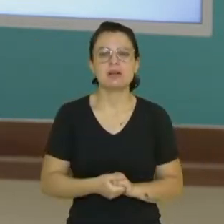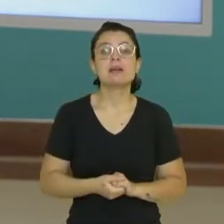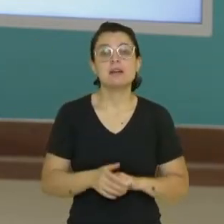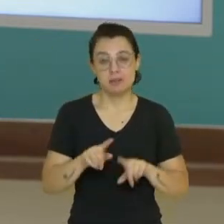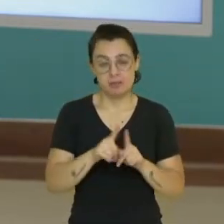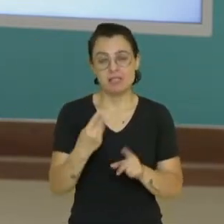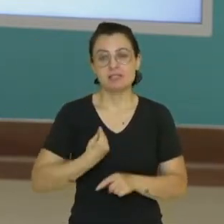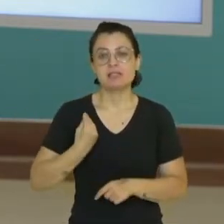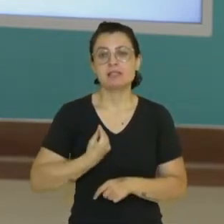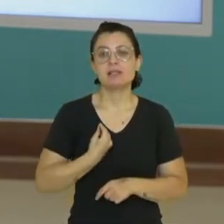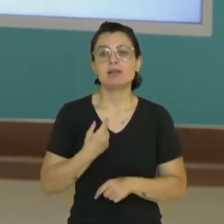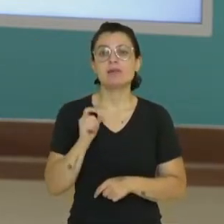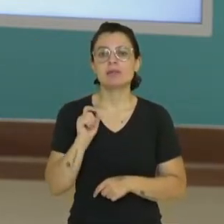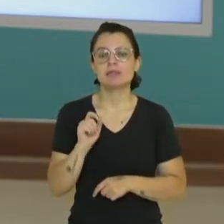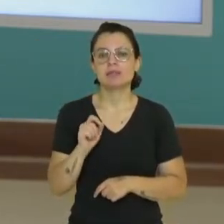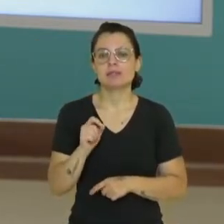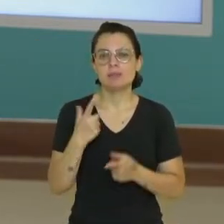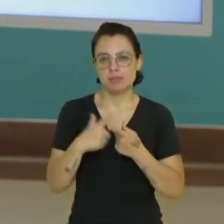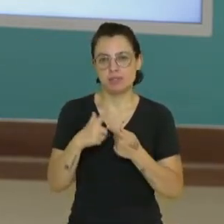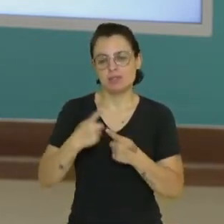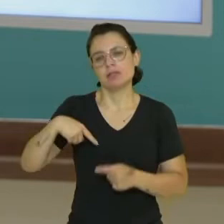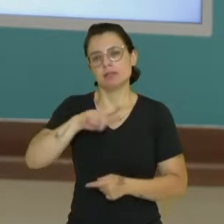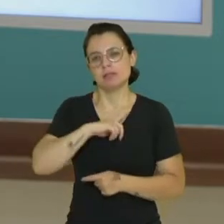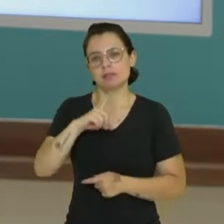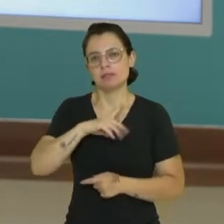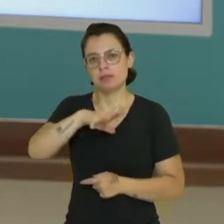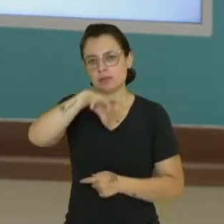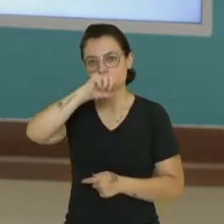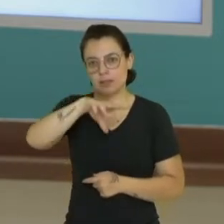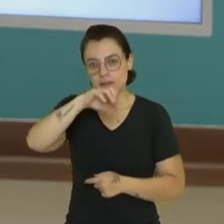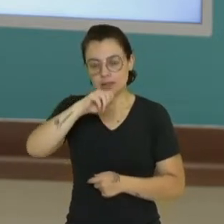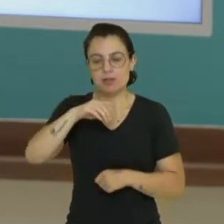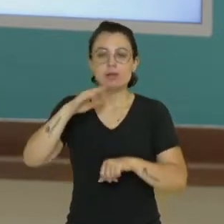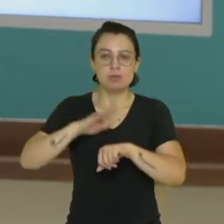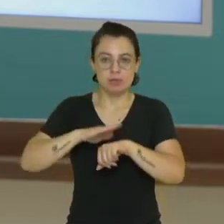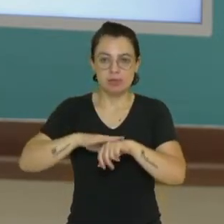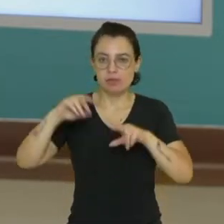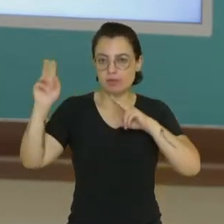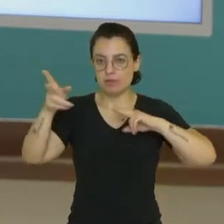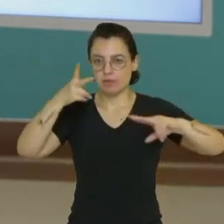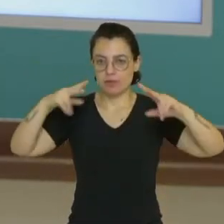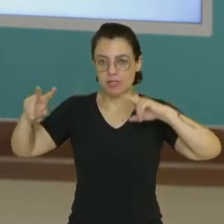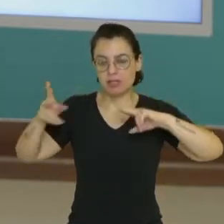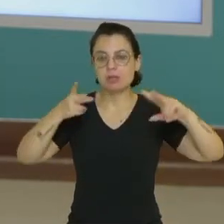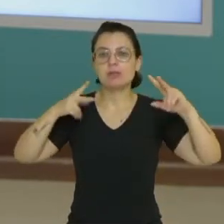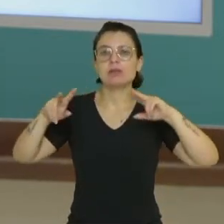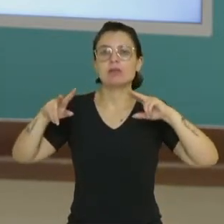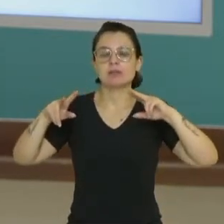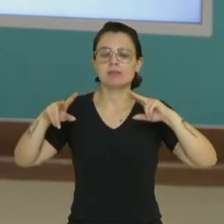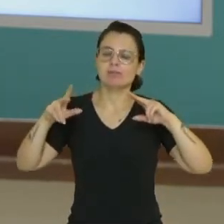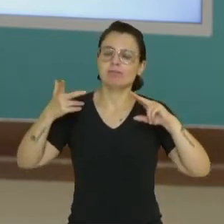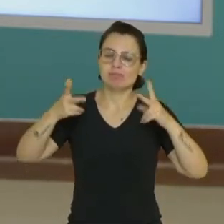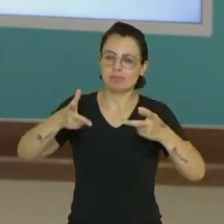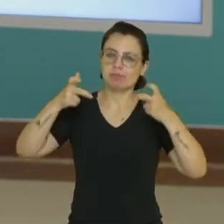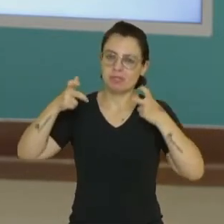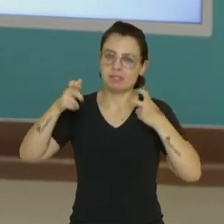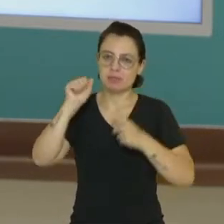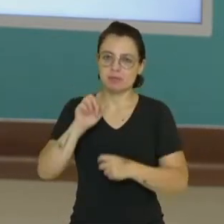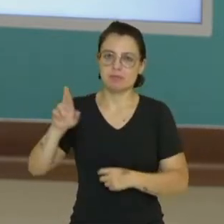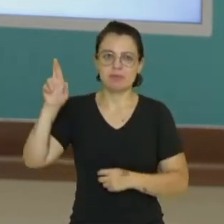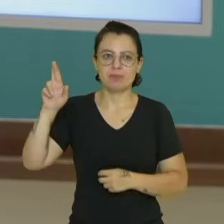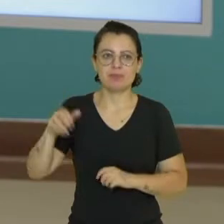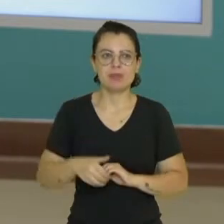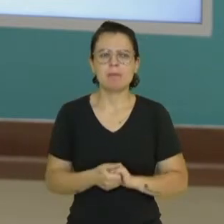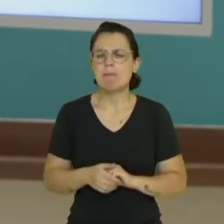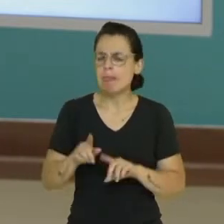que ele existe, porque eu estou respirando. E quando o vento bate no meu rosto, ou outras situações. E do que será